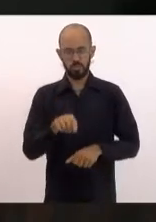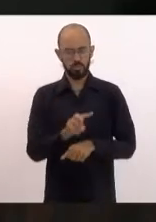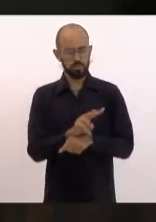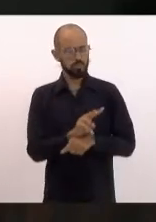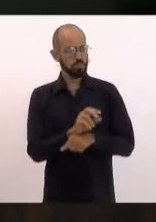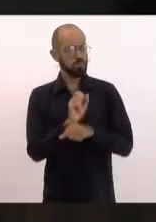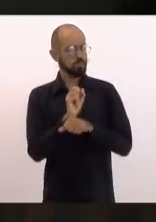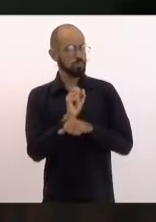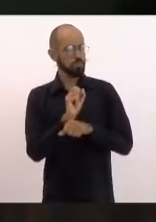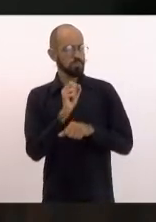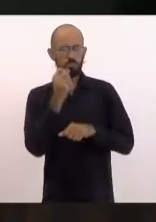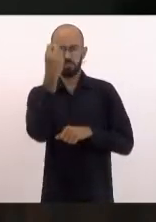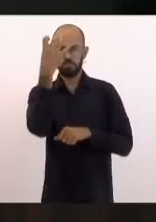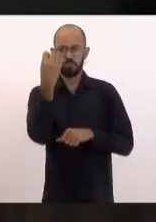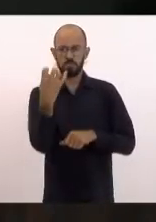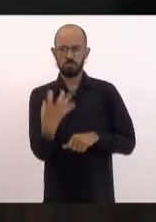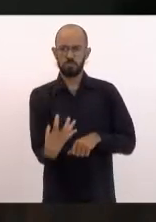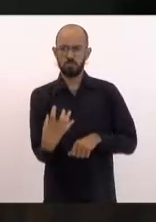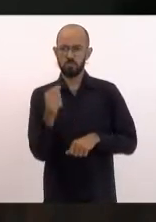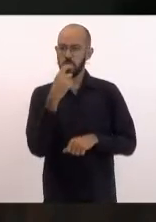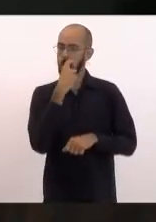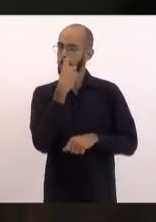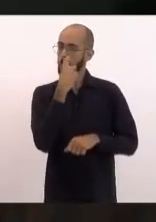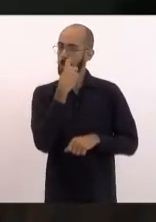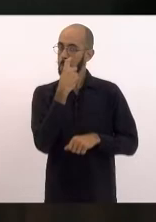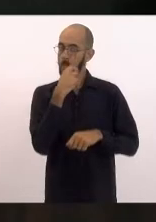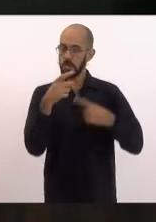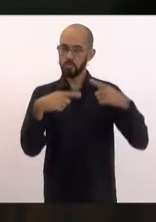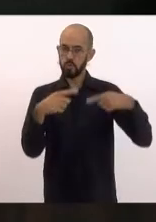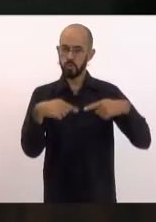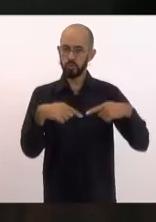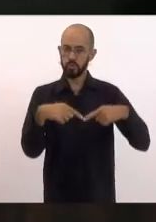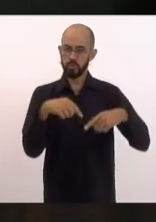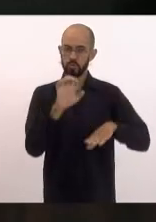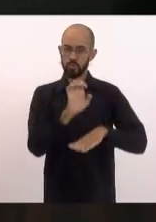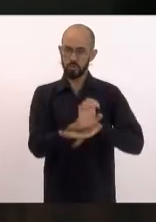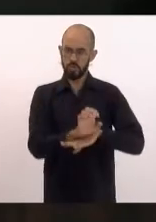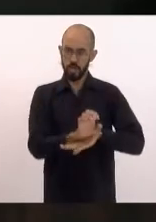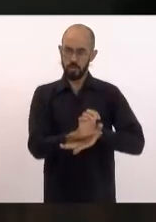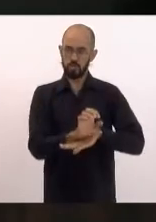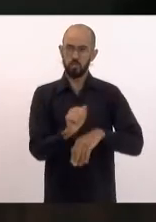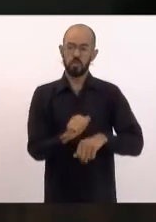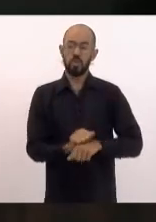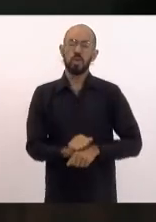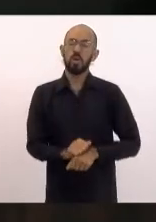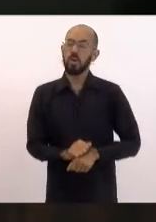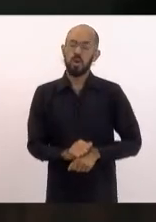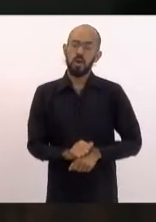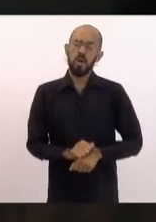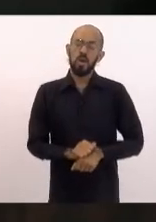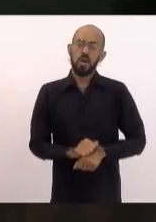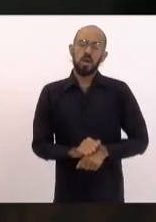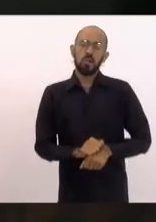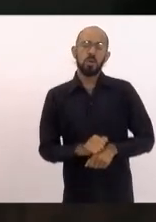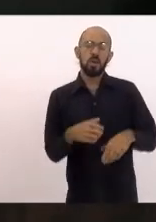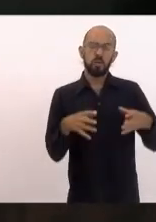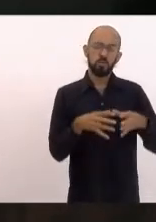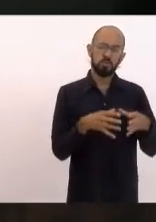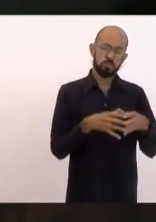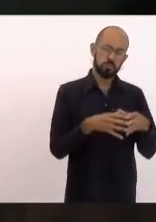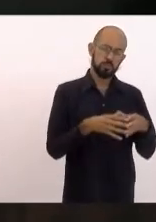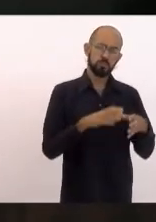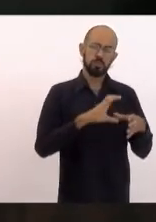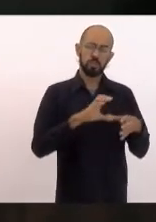trânsito instalados nas rodovias estaduais. Pareceres da Comissão de Constituição e Justiça pela condicionalidade.